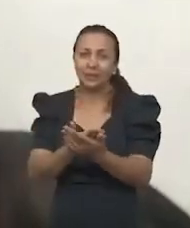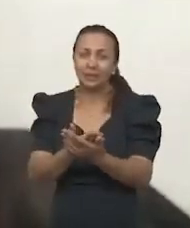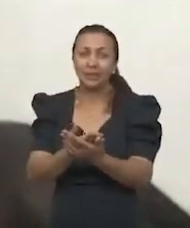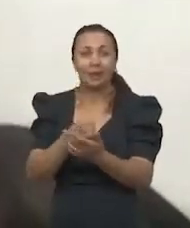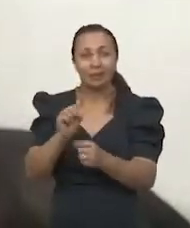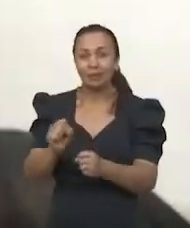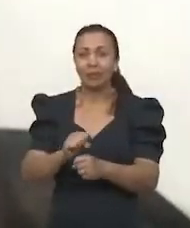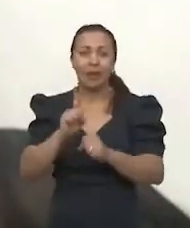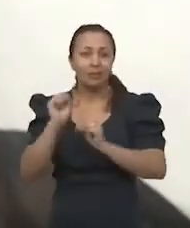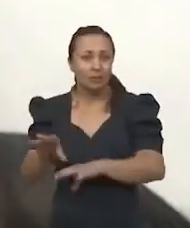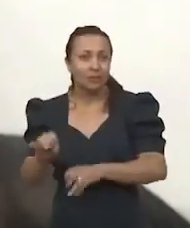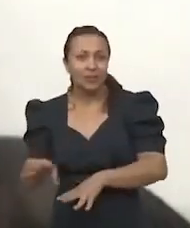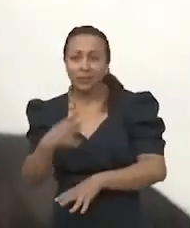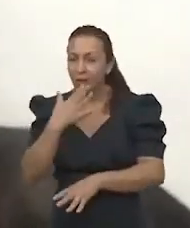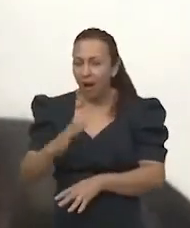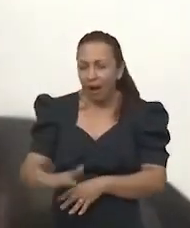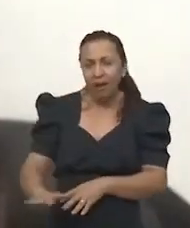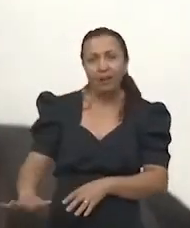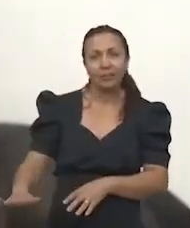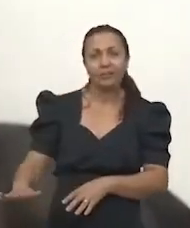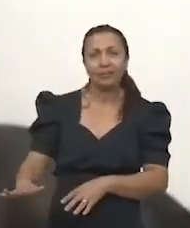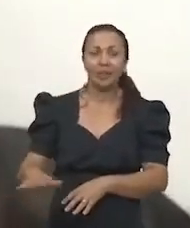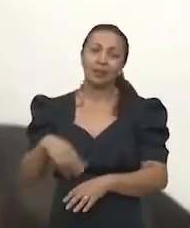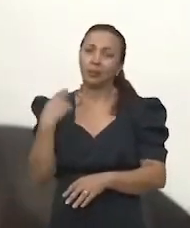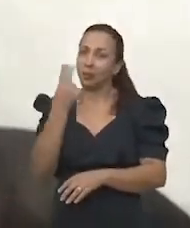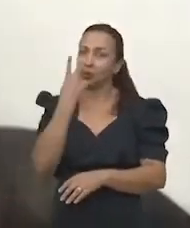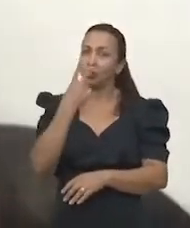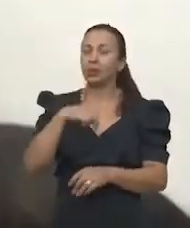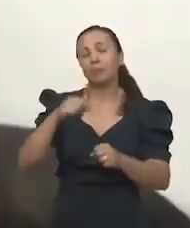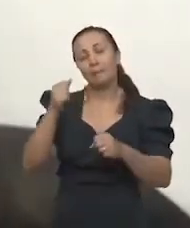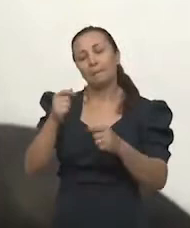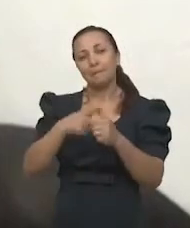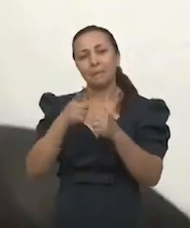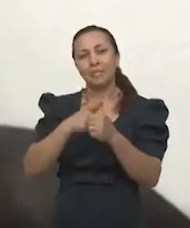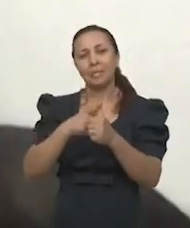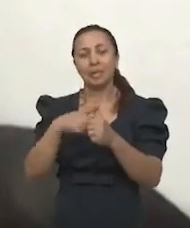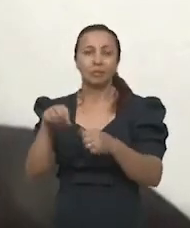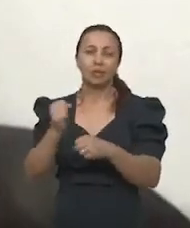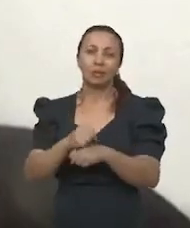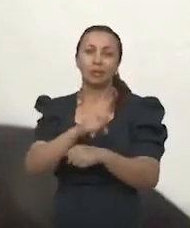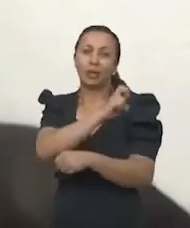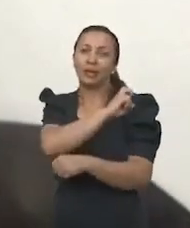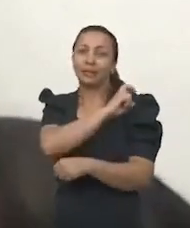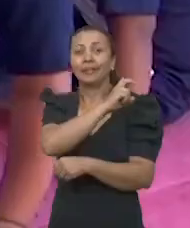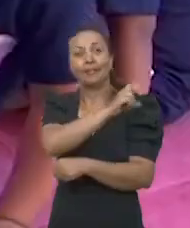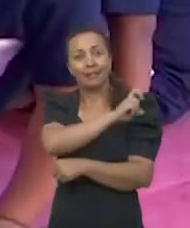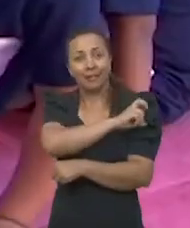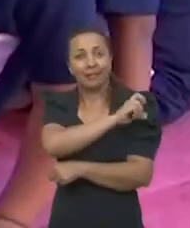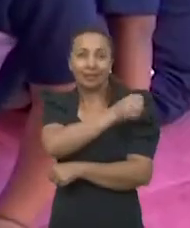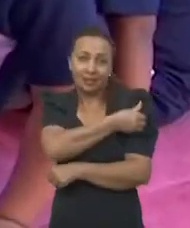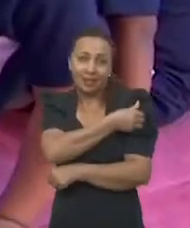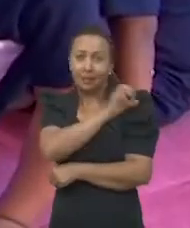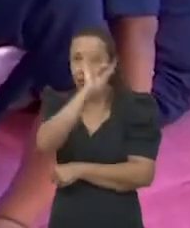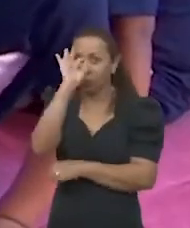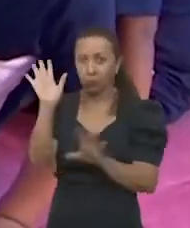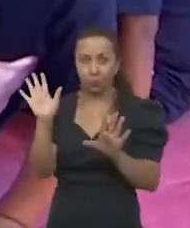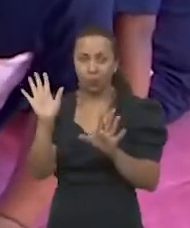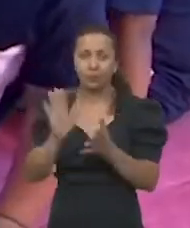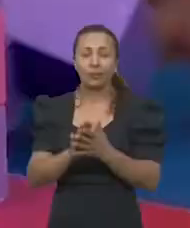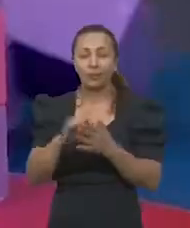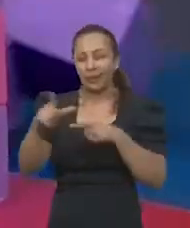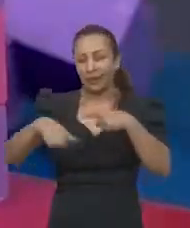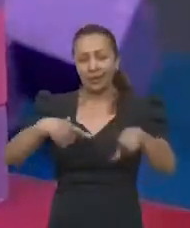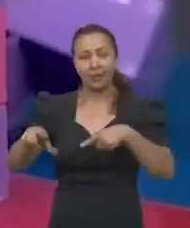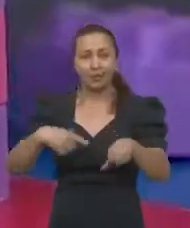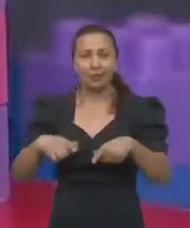gente fala é educação infantil, né? Educação infantil e os dois primeiros anos do ensino fundamental, que é justamente para estar